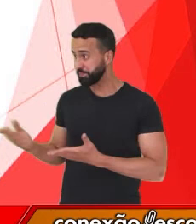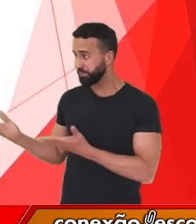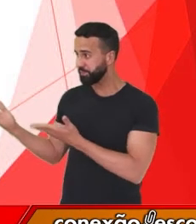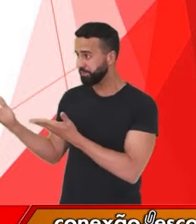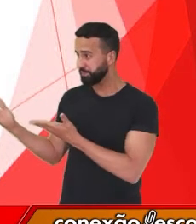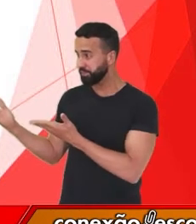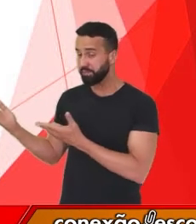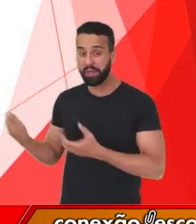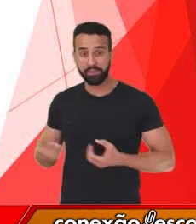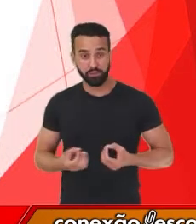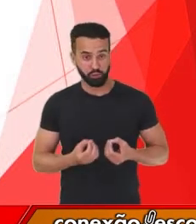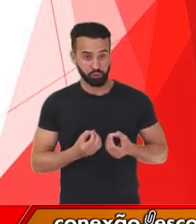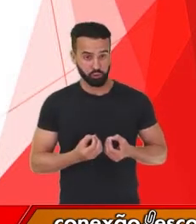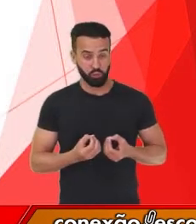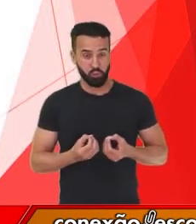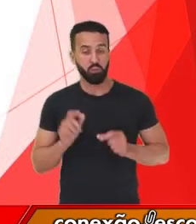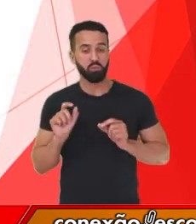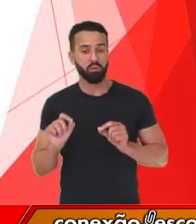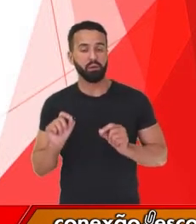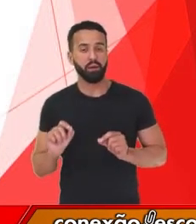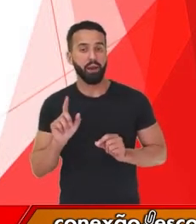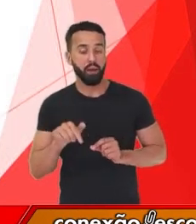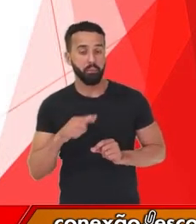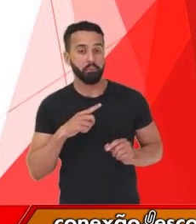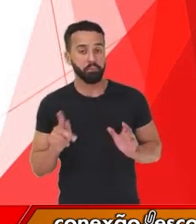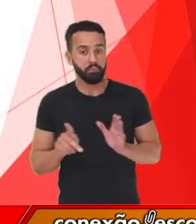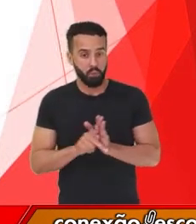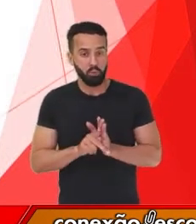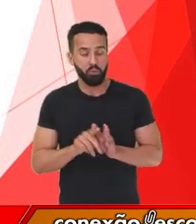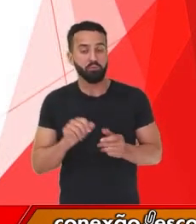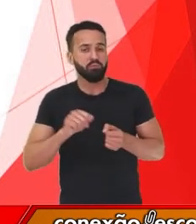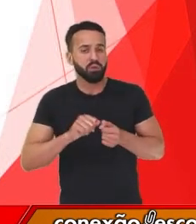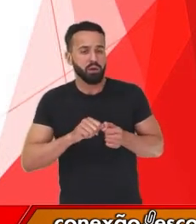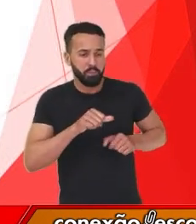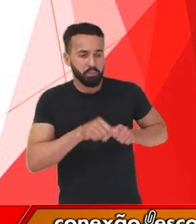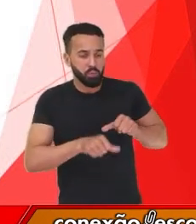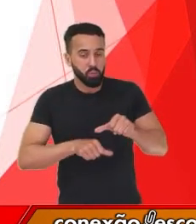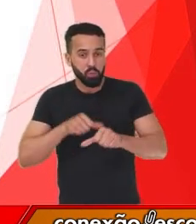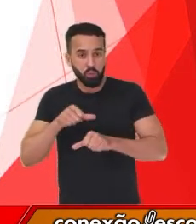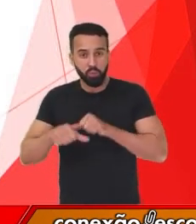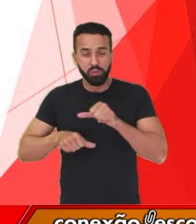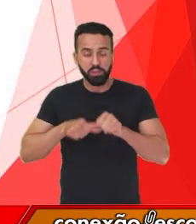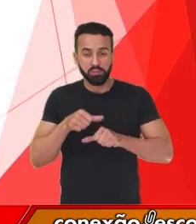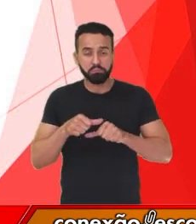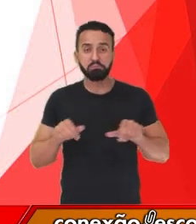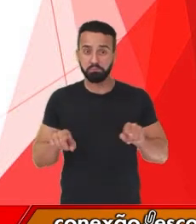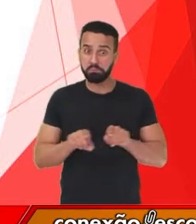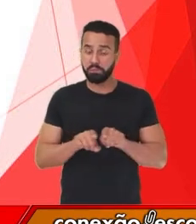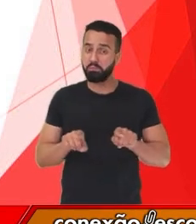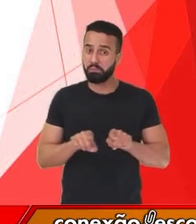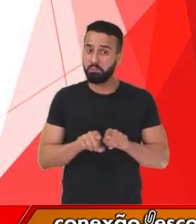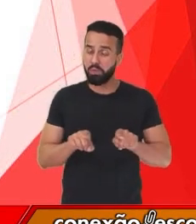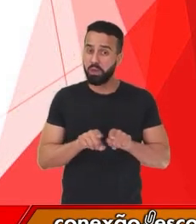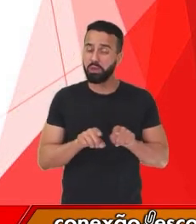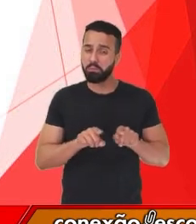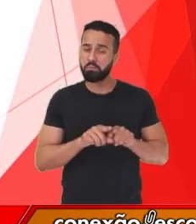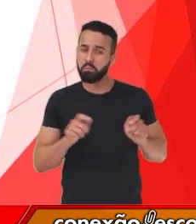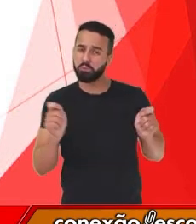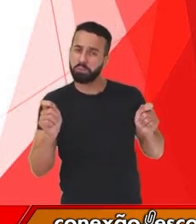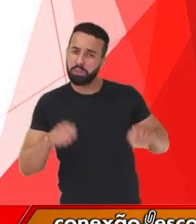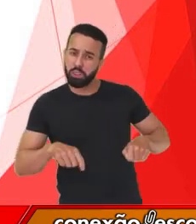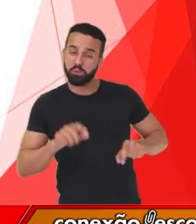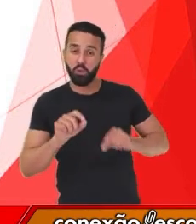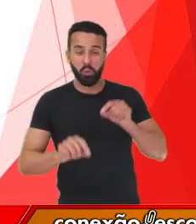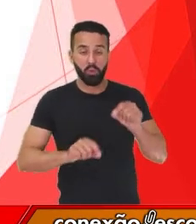glândula chamada testículo vai ser responsável por essas mudanças, assim como pela possibilidade, pela capacidade